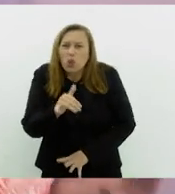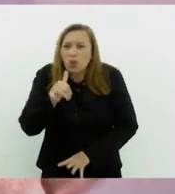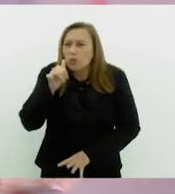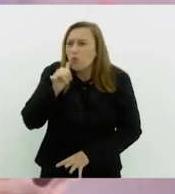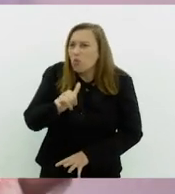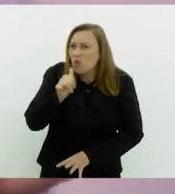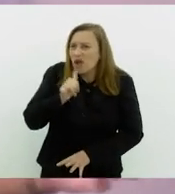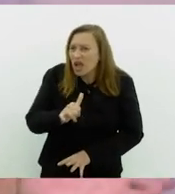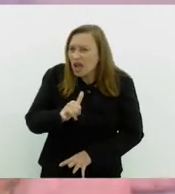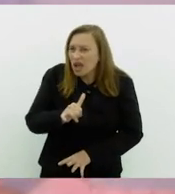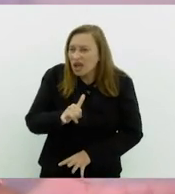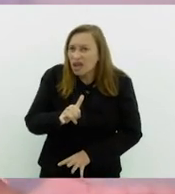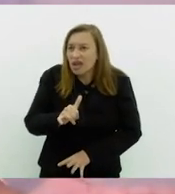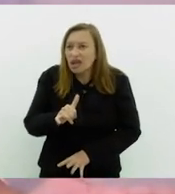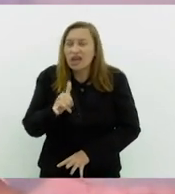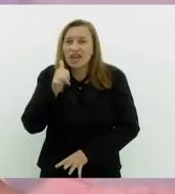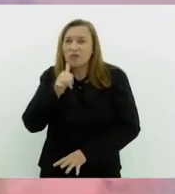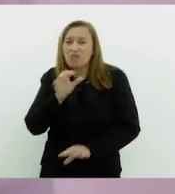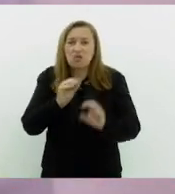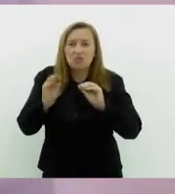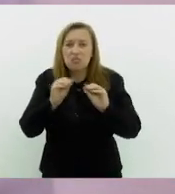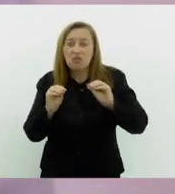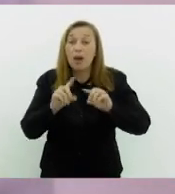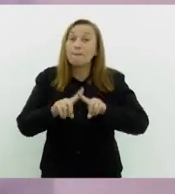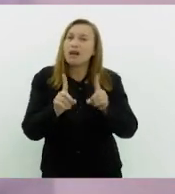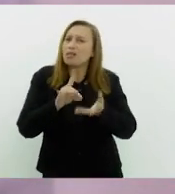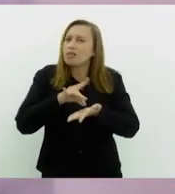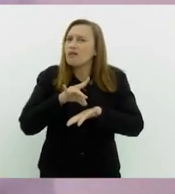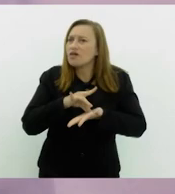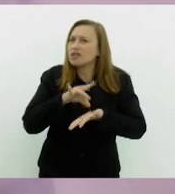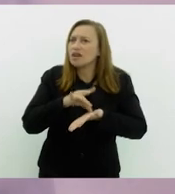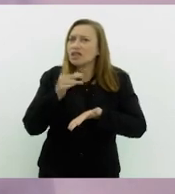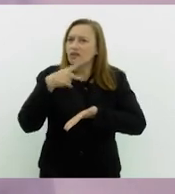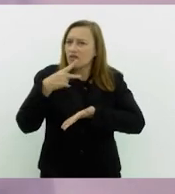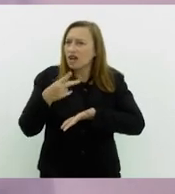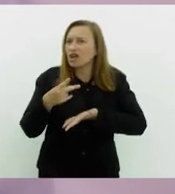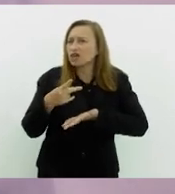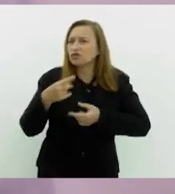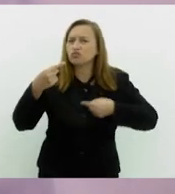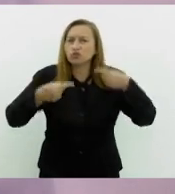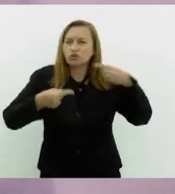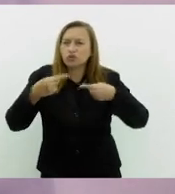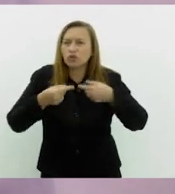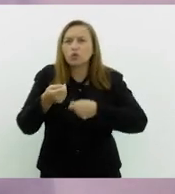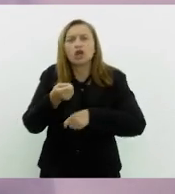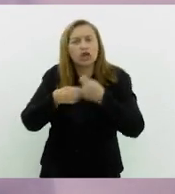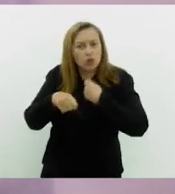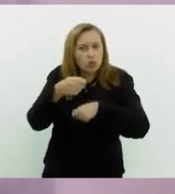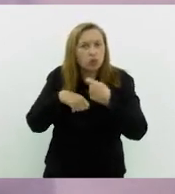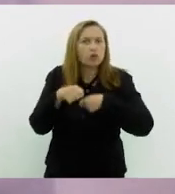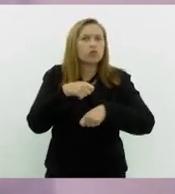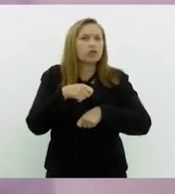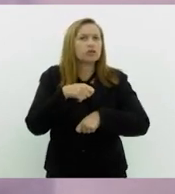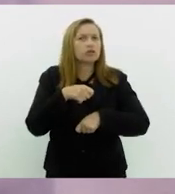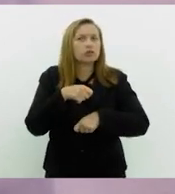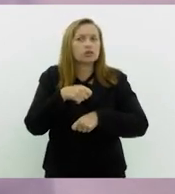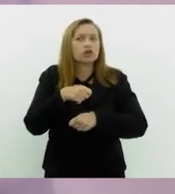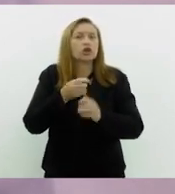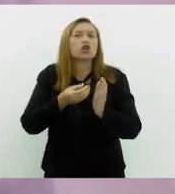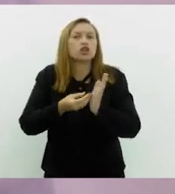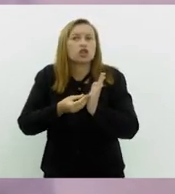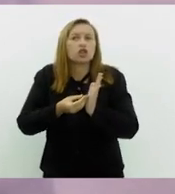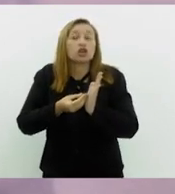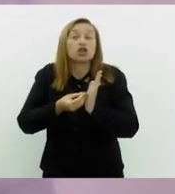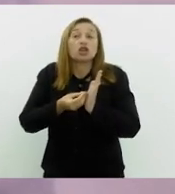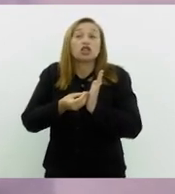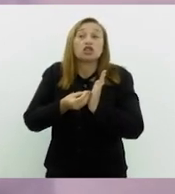as mulheres estão de mimimi, quando, na verdade, o que a gente está falando é de debate econômico, de debate orçamentário. A gente está